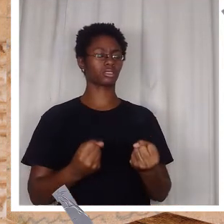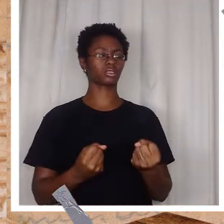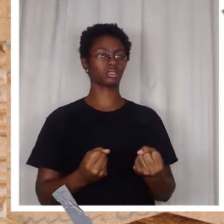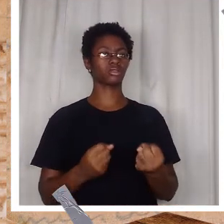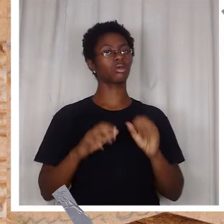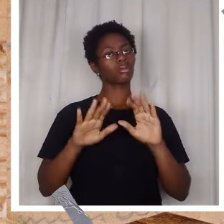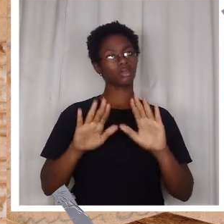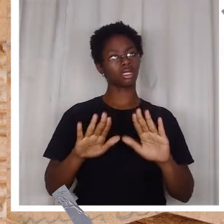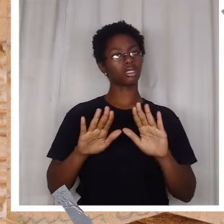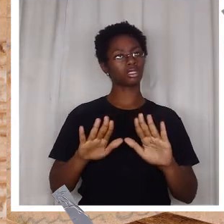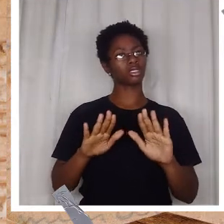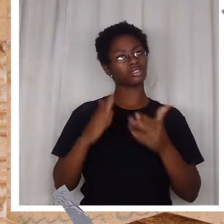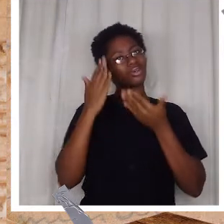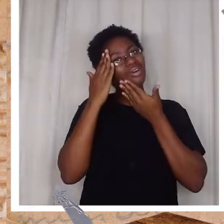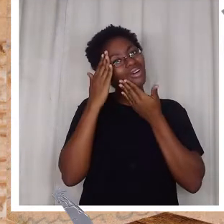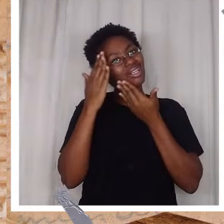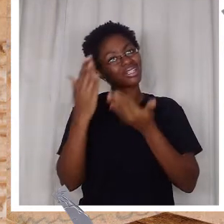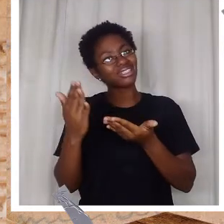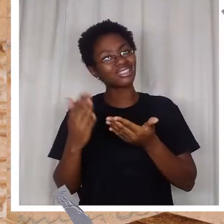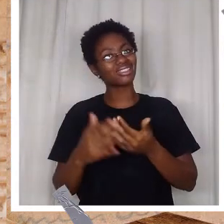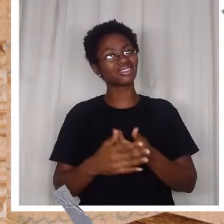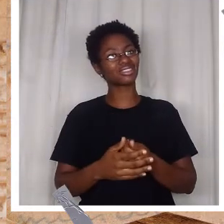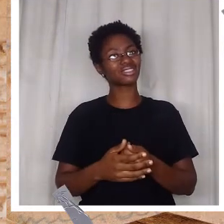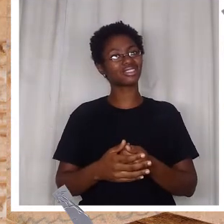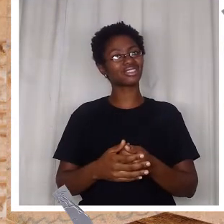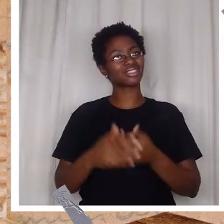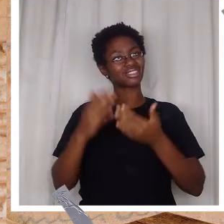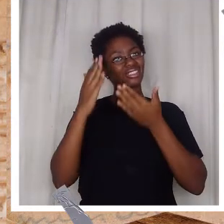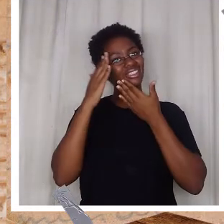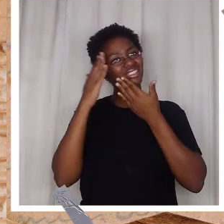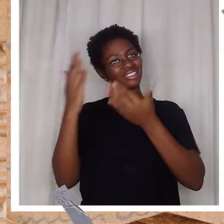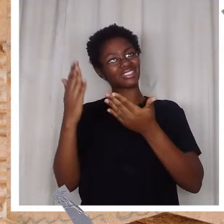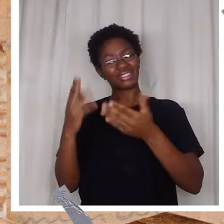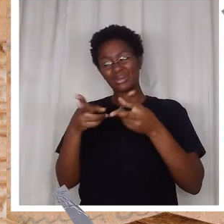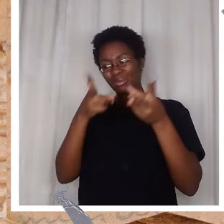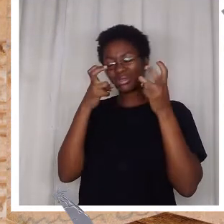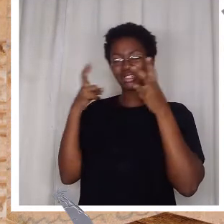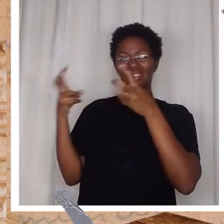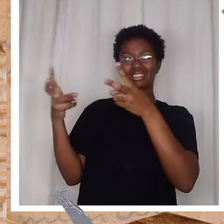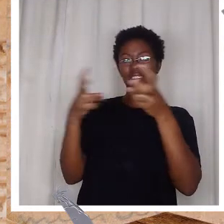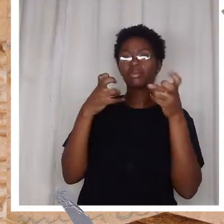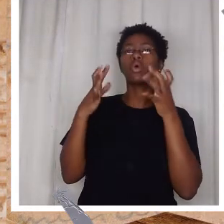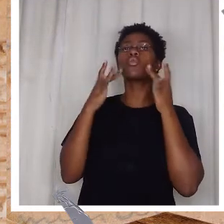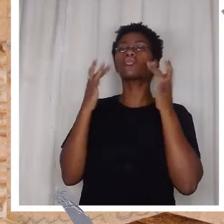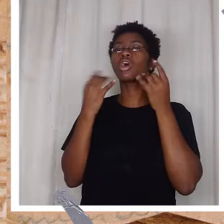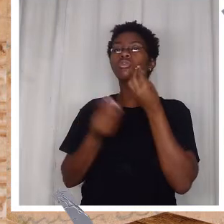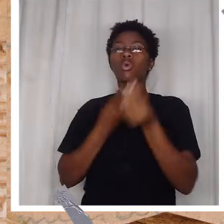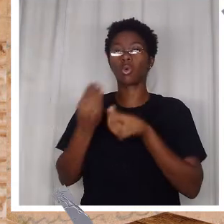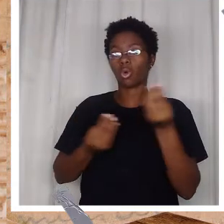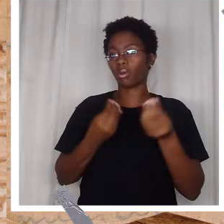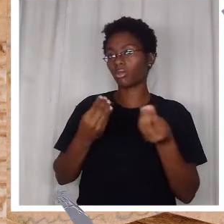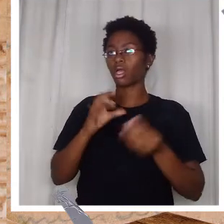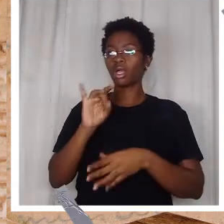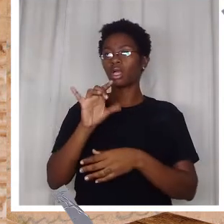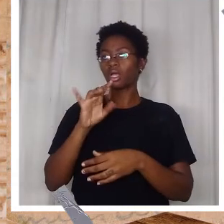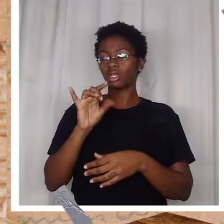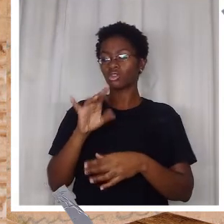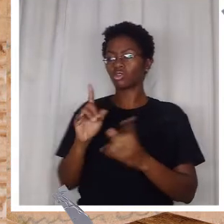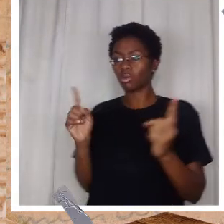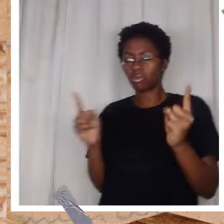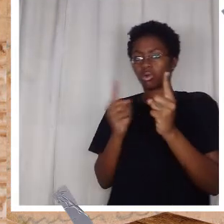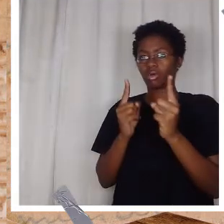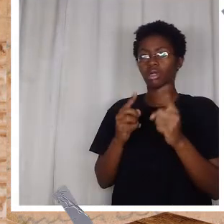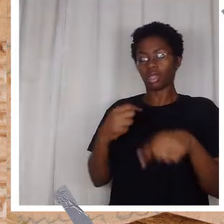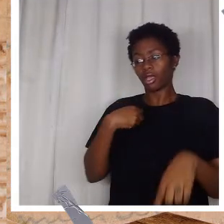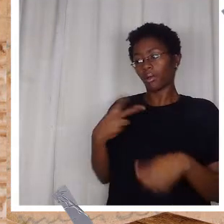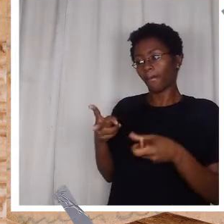Mas, de qualquer maneira, agradeço esses segundos aí que deu para se perceber um pouco do espetáculo. Na verdade, era um griot, porque, como eu disse,